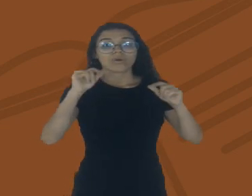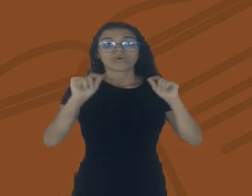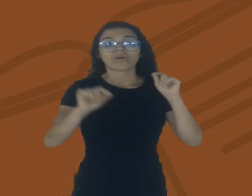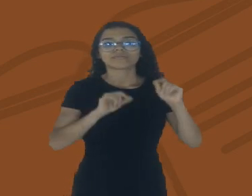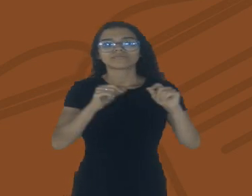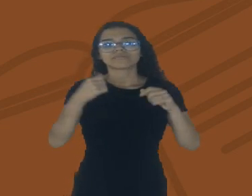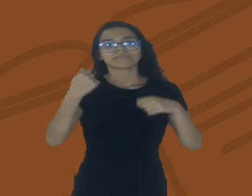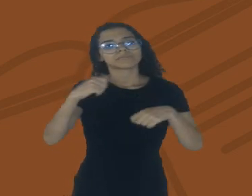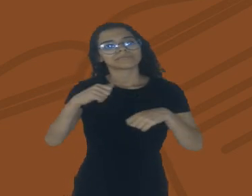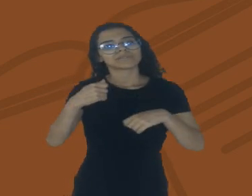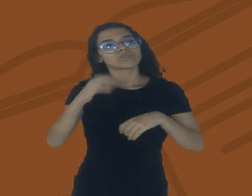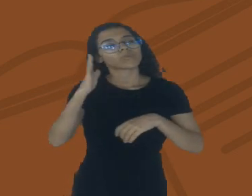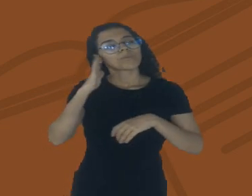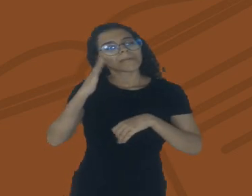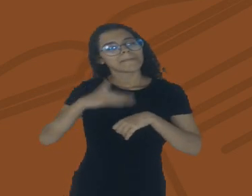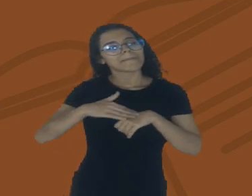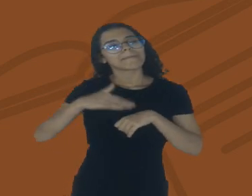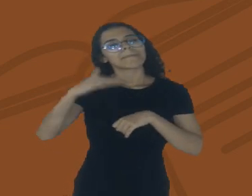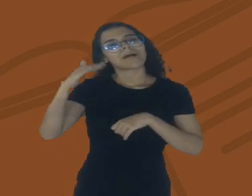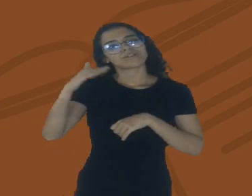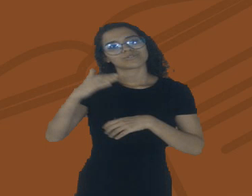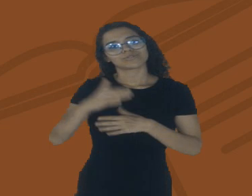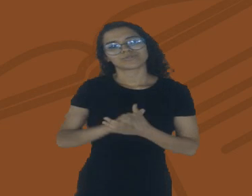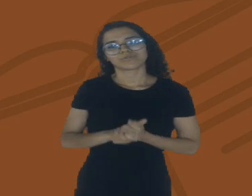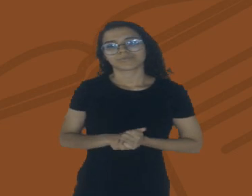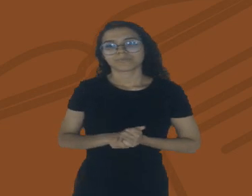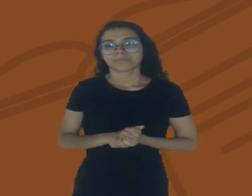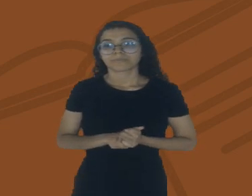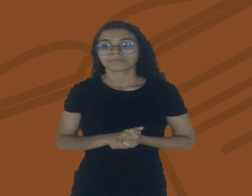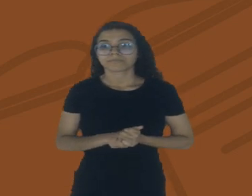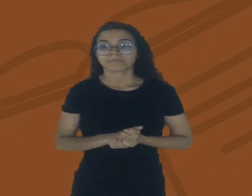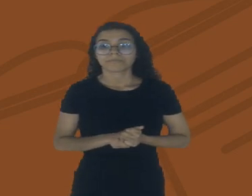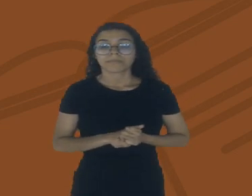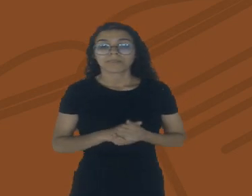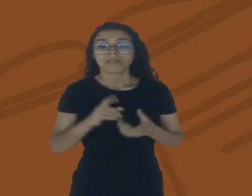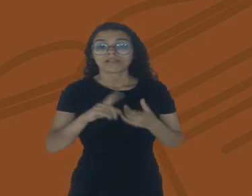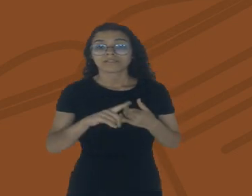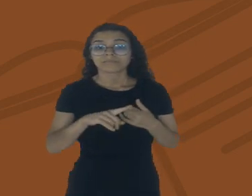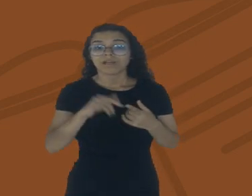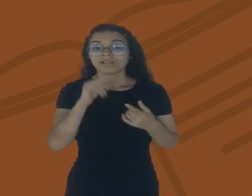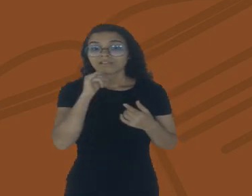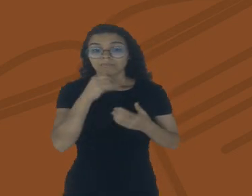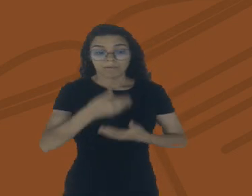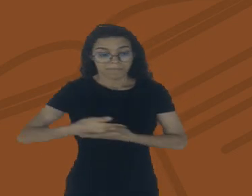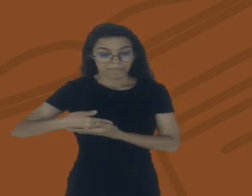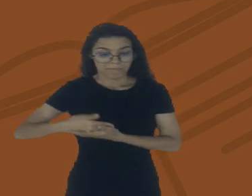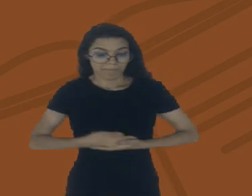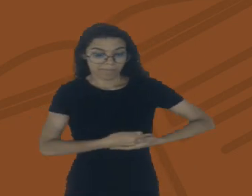necessidade de dormir um pouco mais, né? E aí a gente observa, por exemplo, o sono de um recém-nascido.